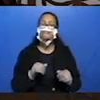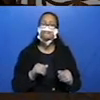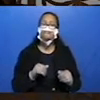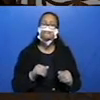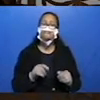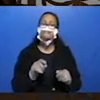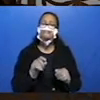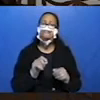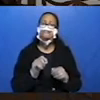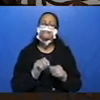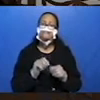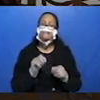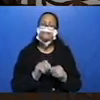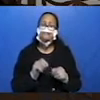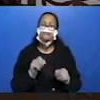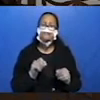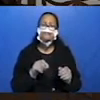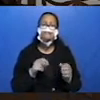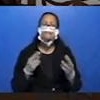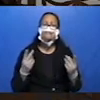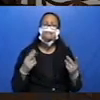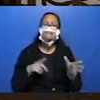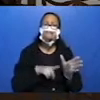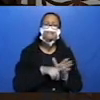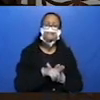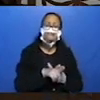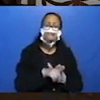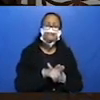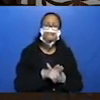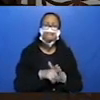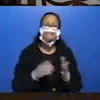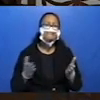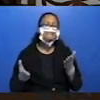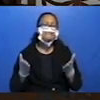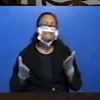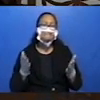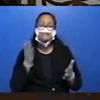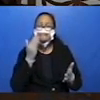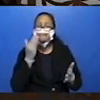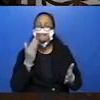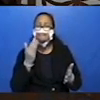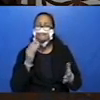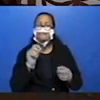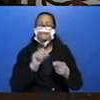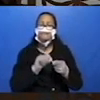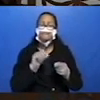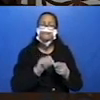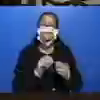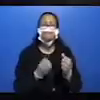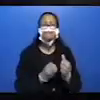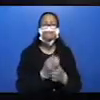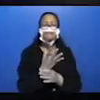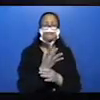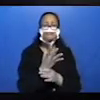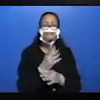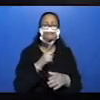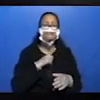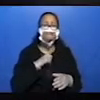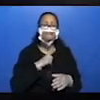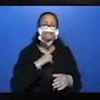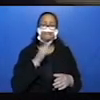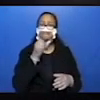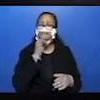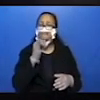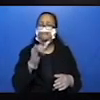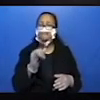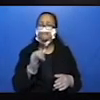forma de pergunta. Qual é o alimento produzido pela planta rico em energia? Quem lembra o nome do